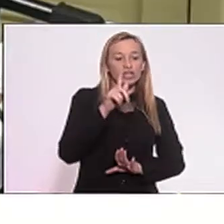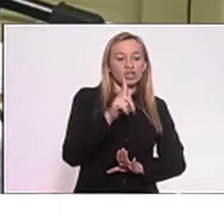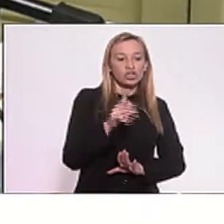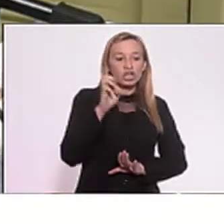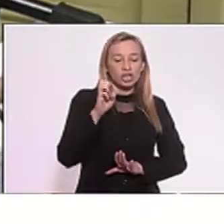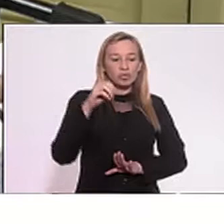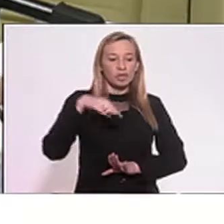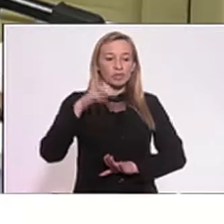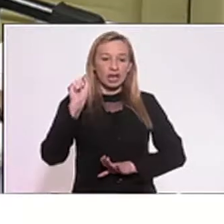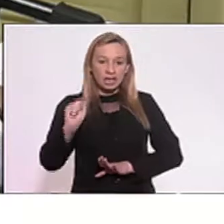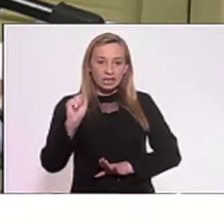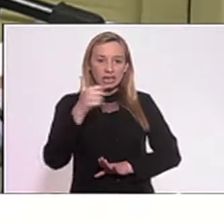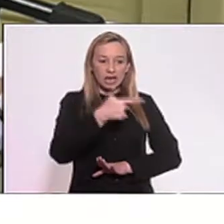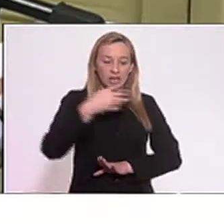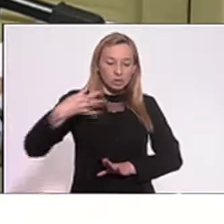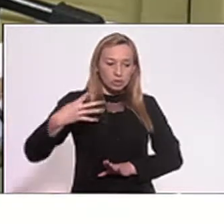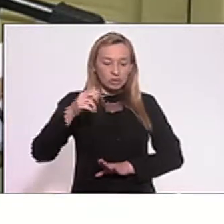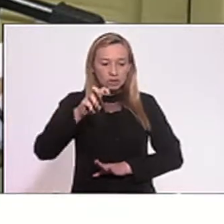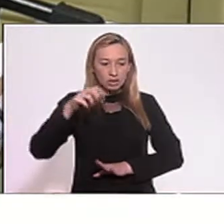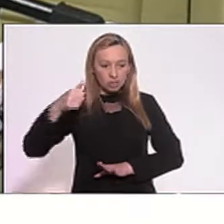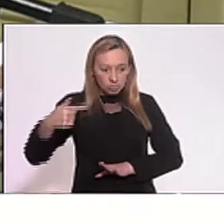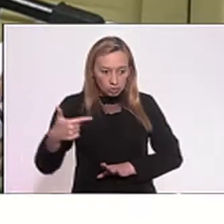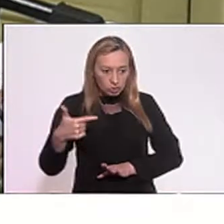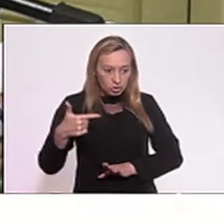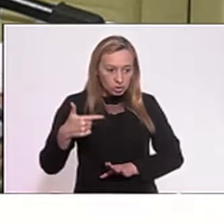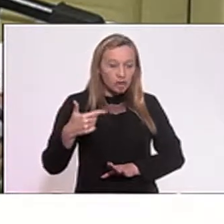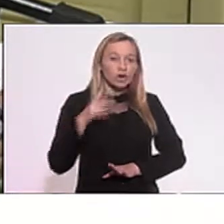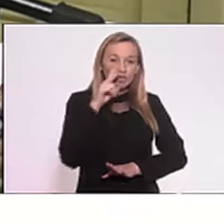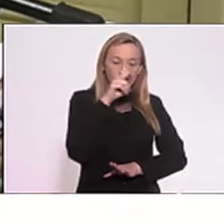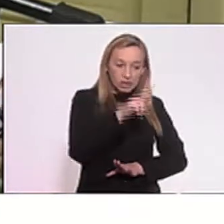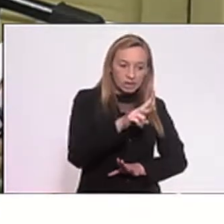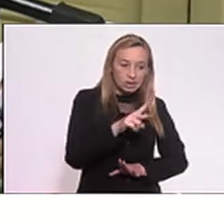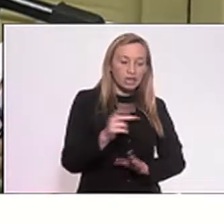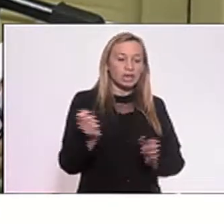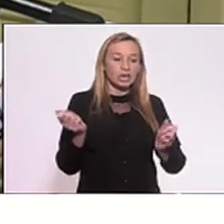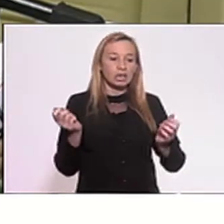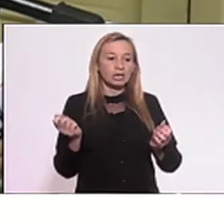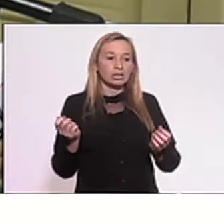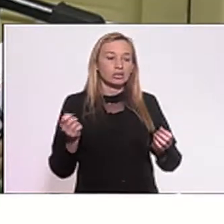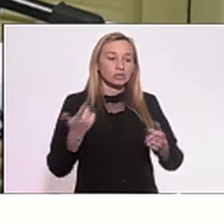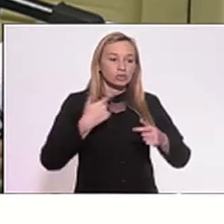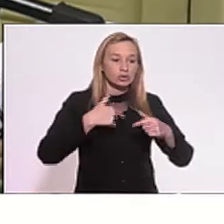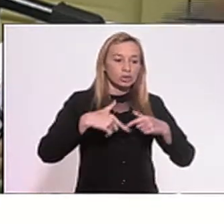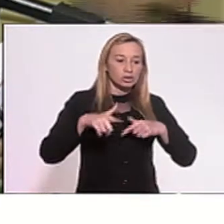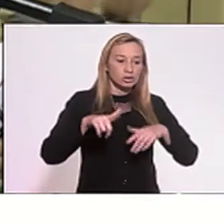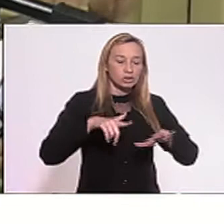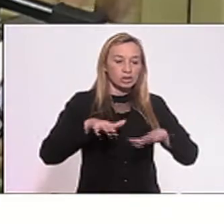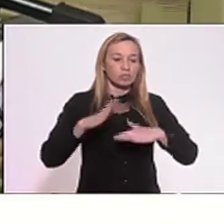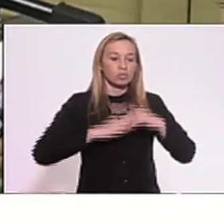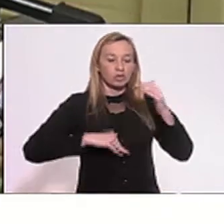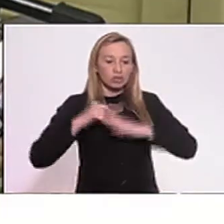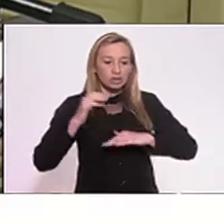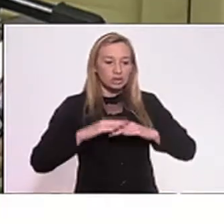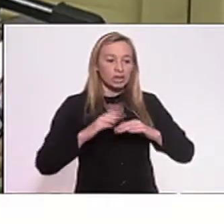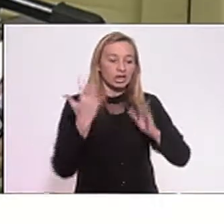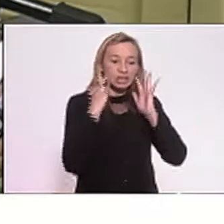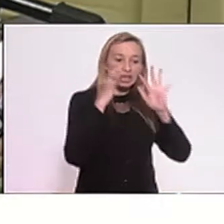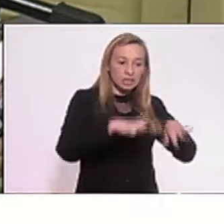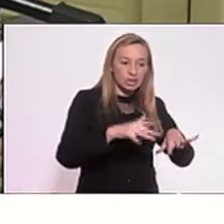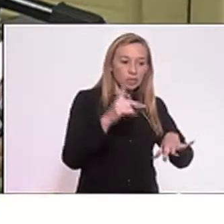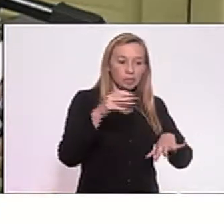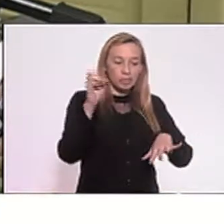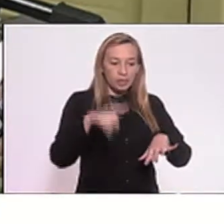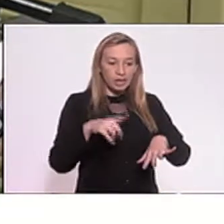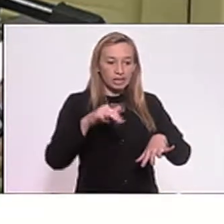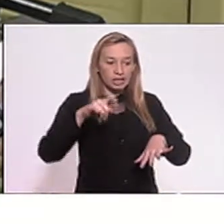2011. Recomenda-se ampliar e fortalecer a capacitação precoce, a atenção pré-natal e garantir a